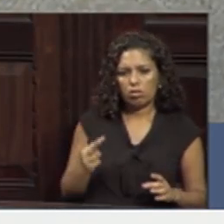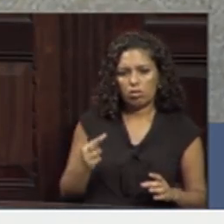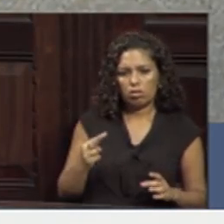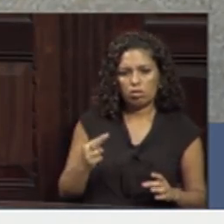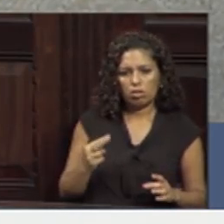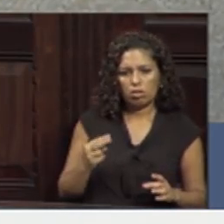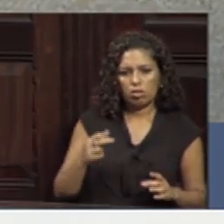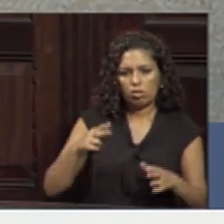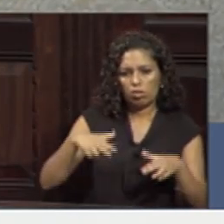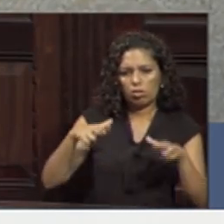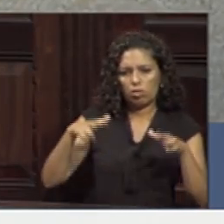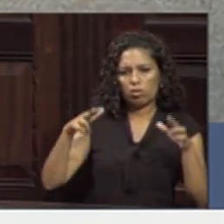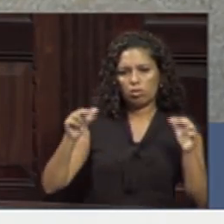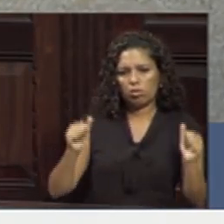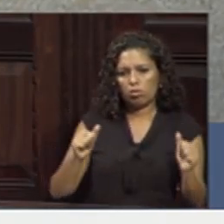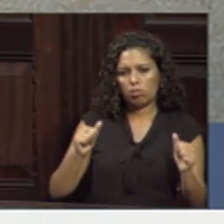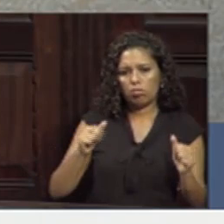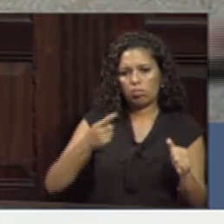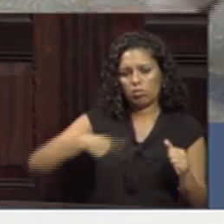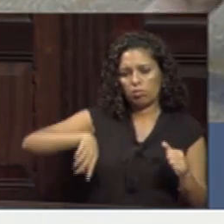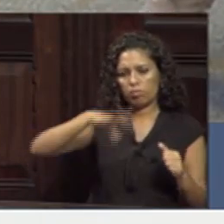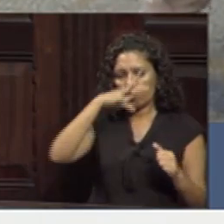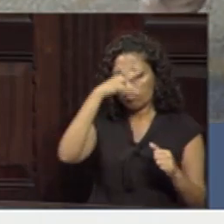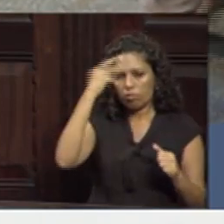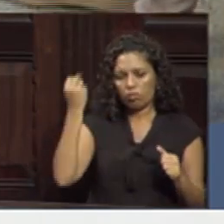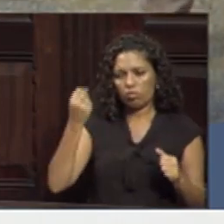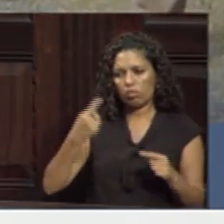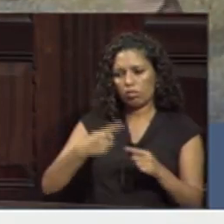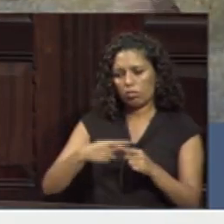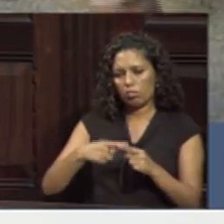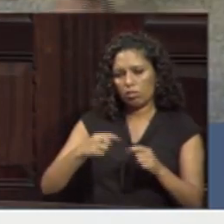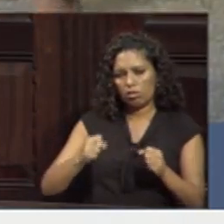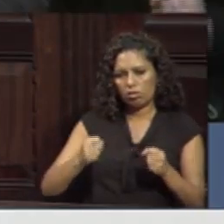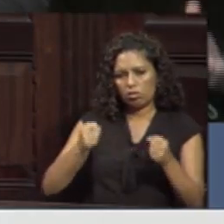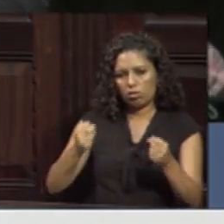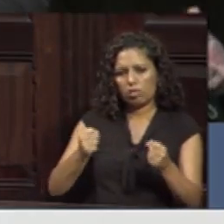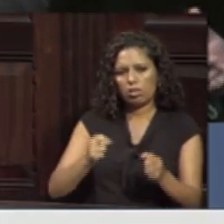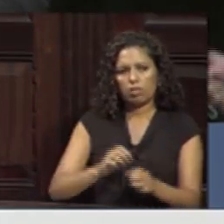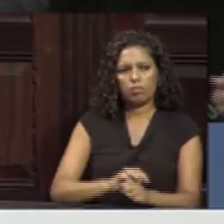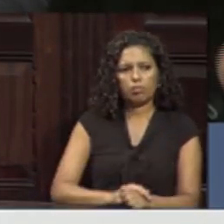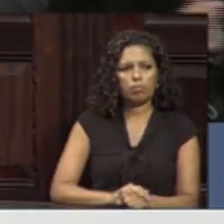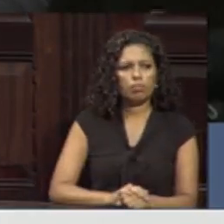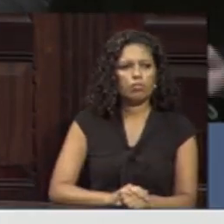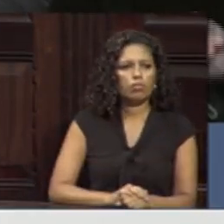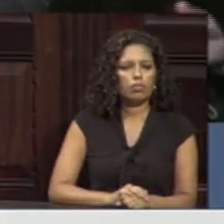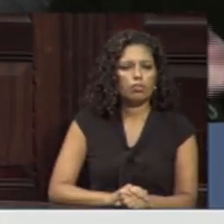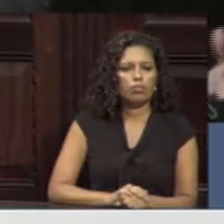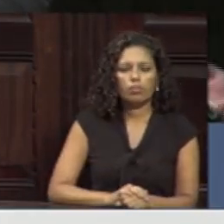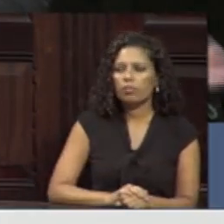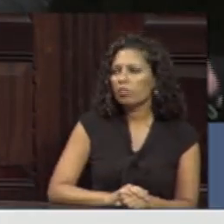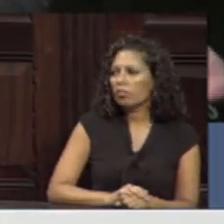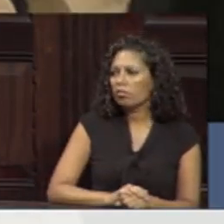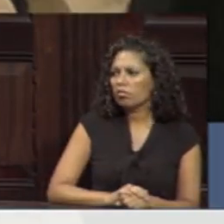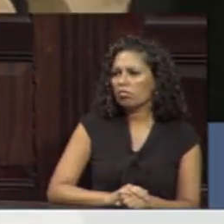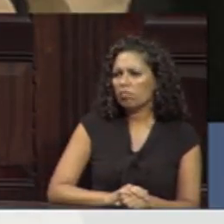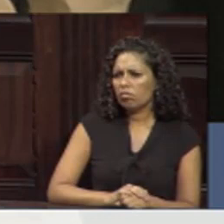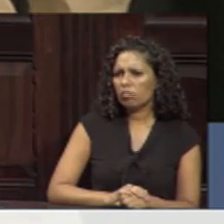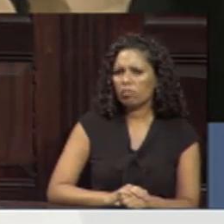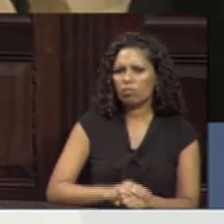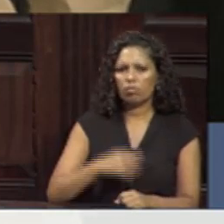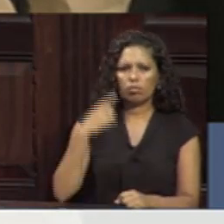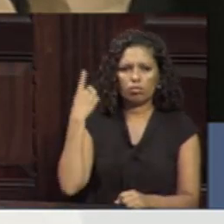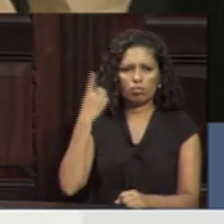será esquecida na sua luta por cada um de nós. Obrigado, senhor presidente. Deputada enfermeira Rejane.